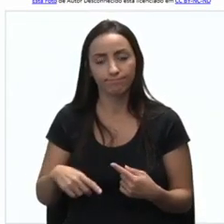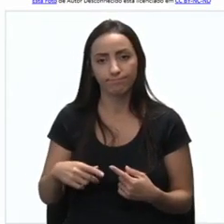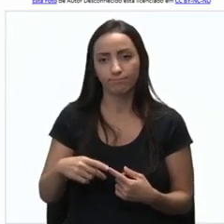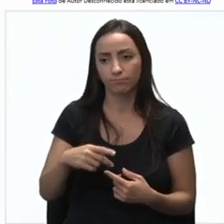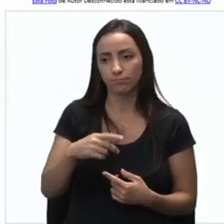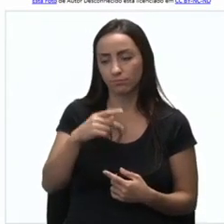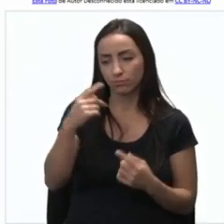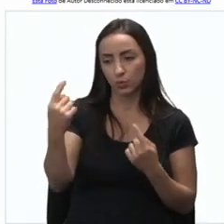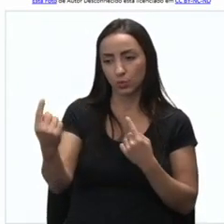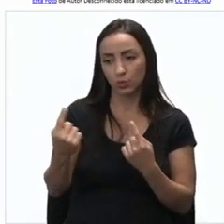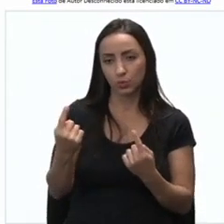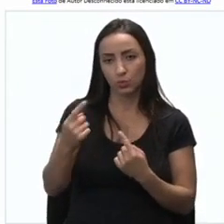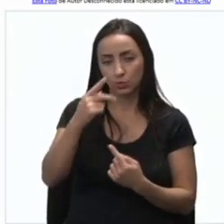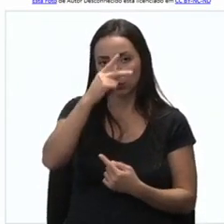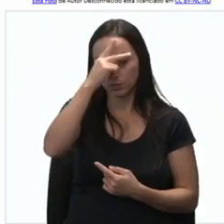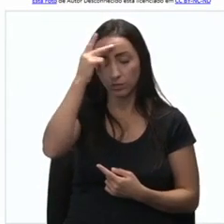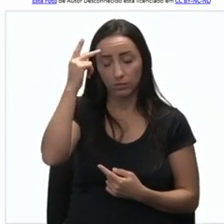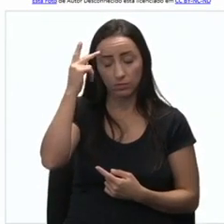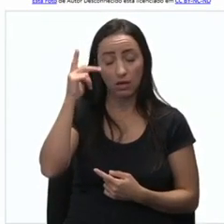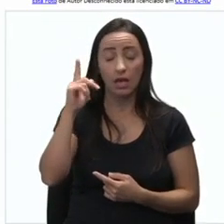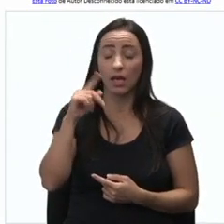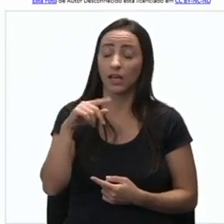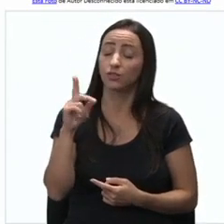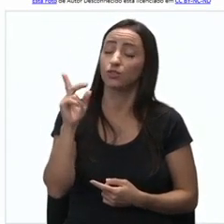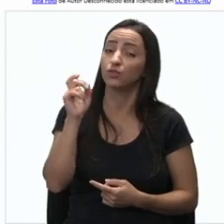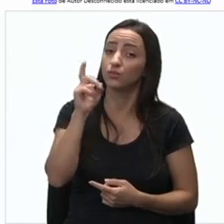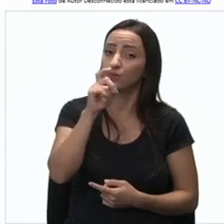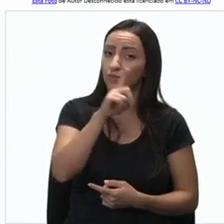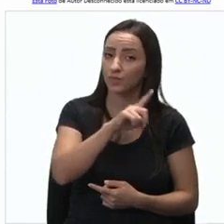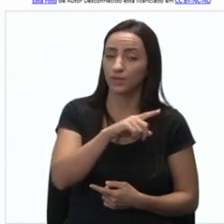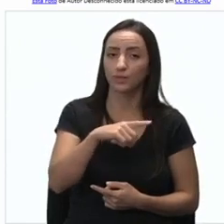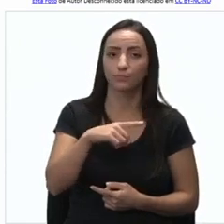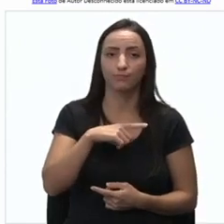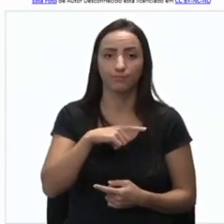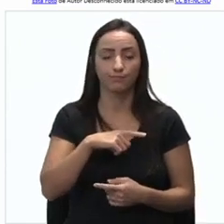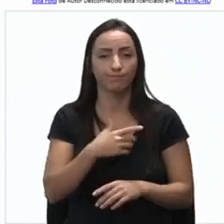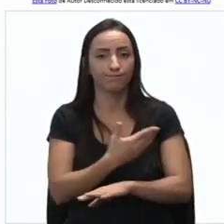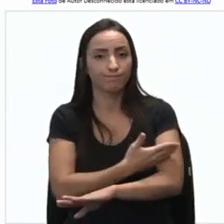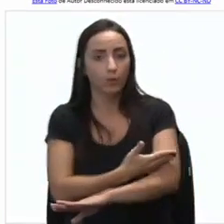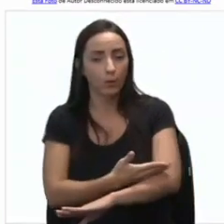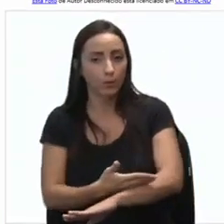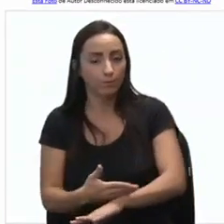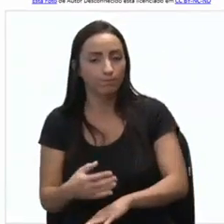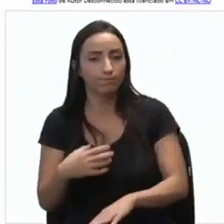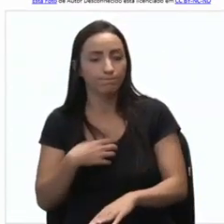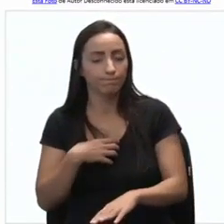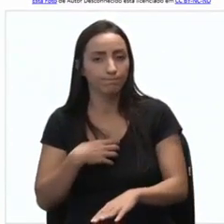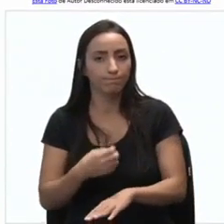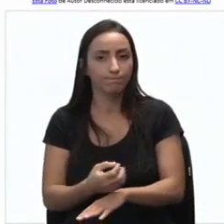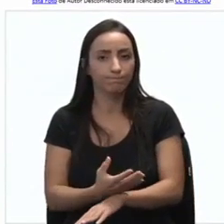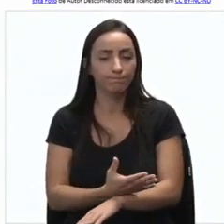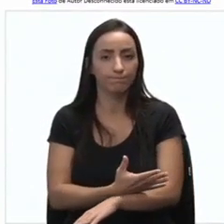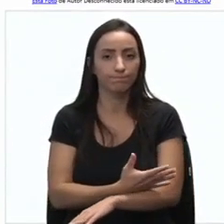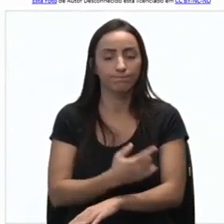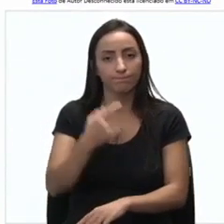interpessoal, tá? É um processo complexo que ocorre por meio de comportamentos, sentimentos e